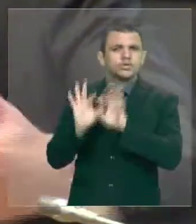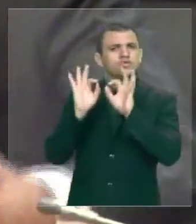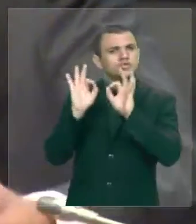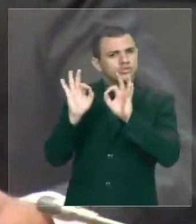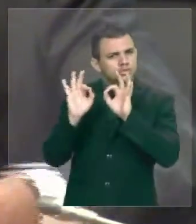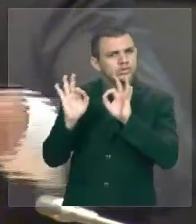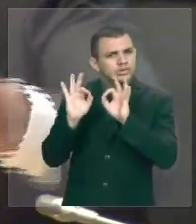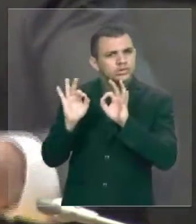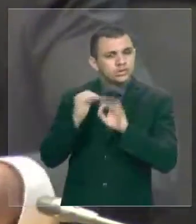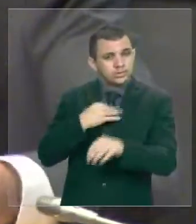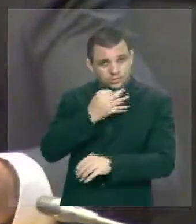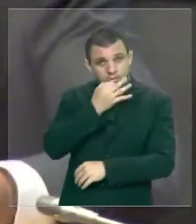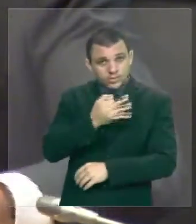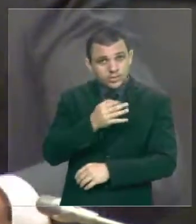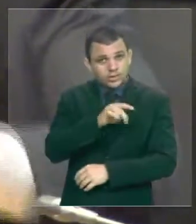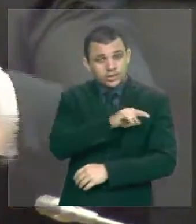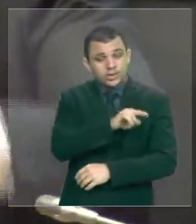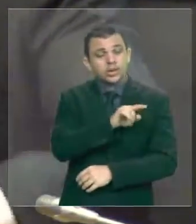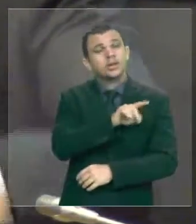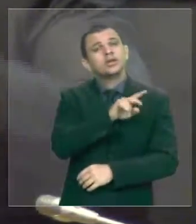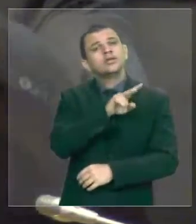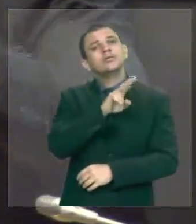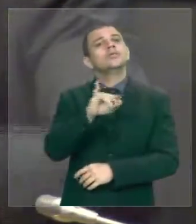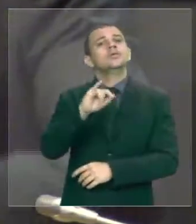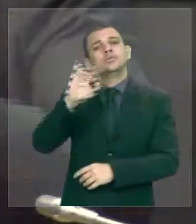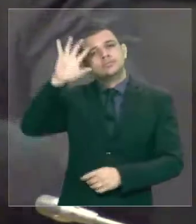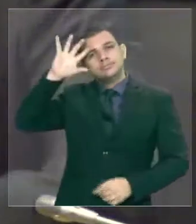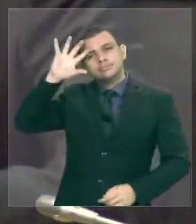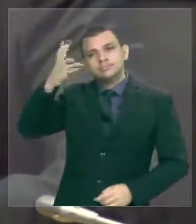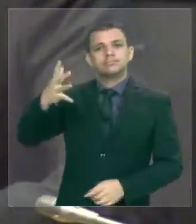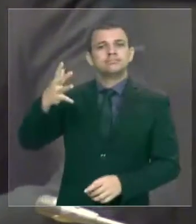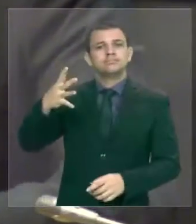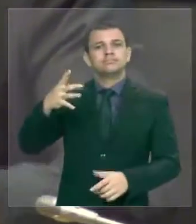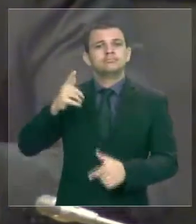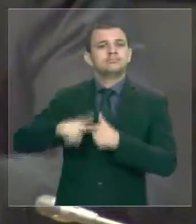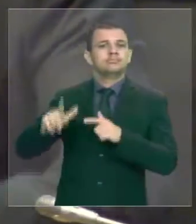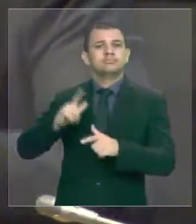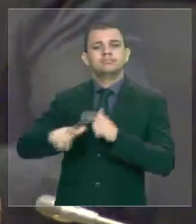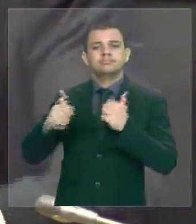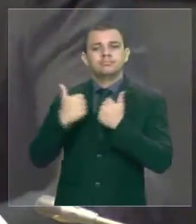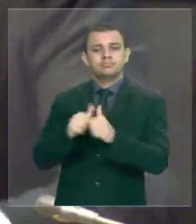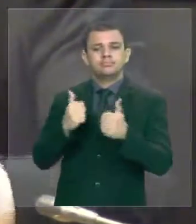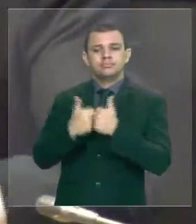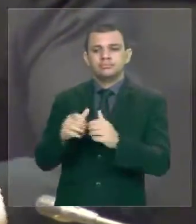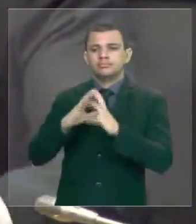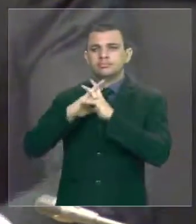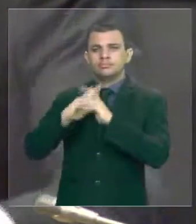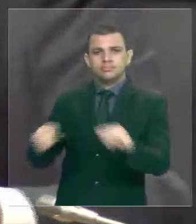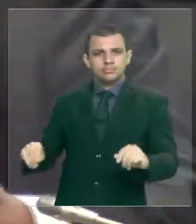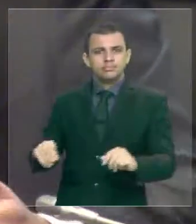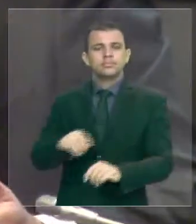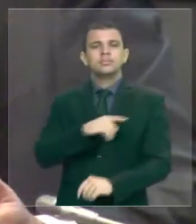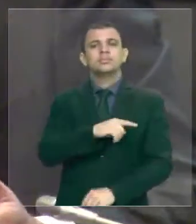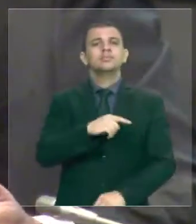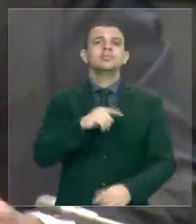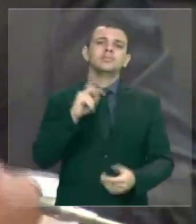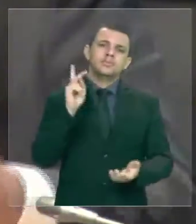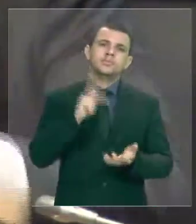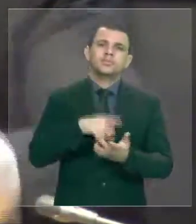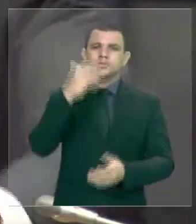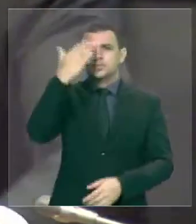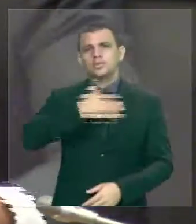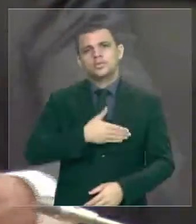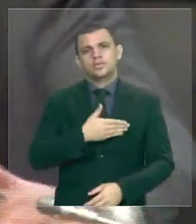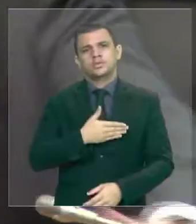nenhuma, acredito que dará uma solução desejada, como é realmente, de fato, o que está acontecendo, que é